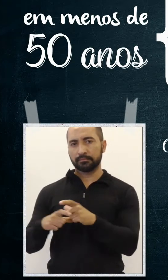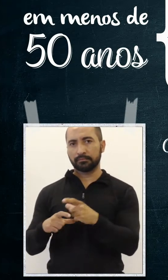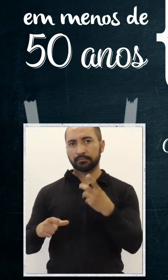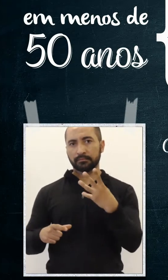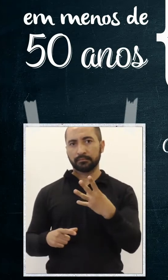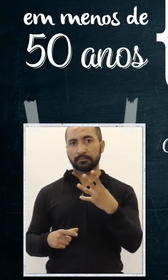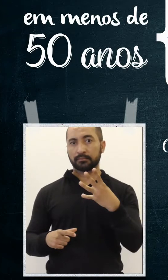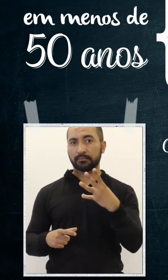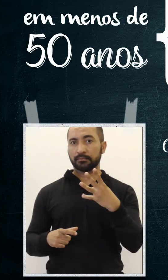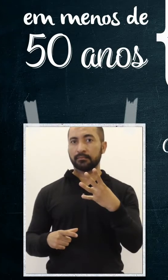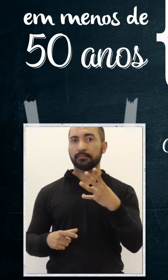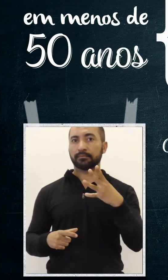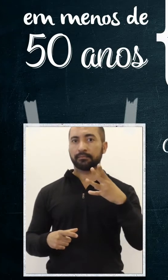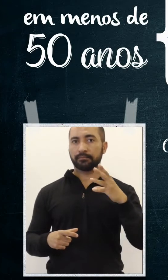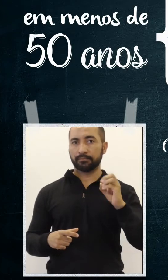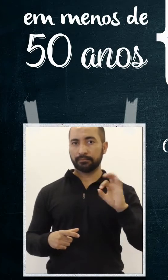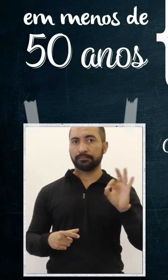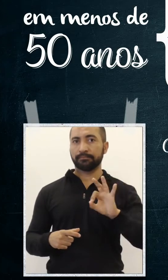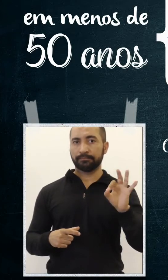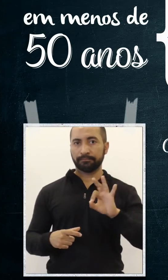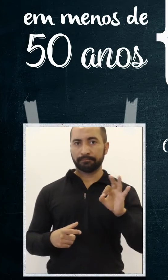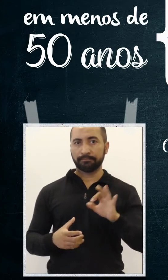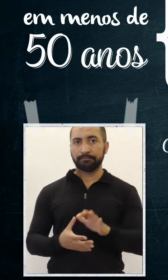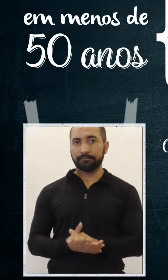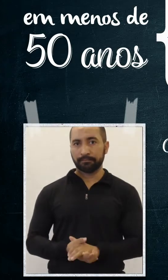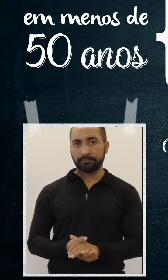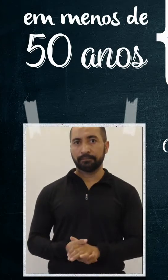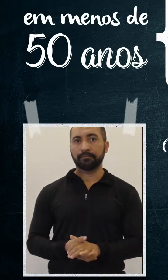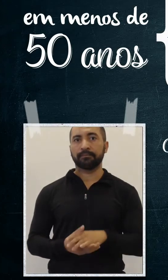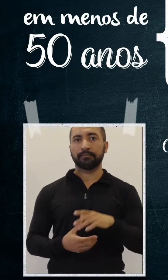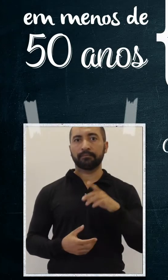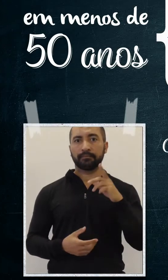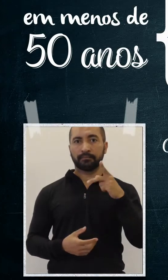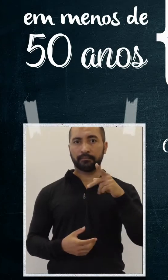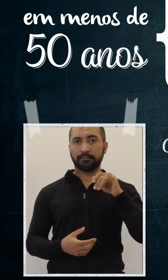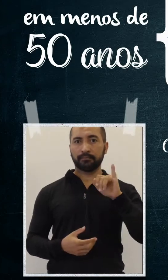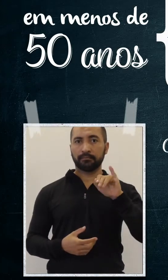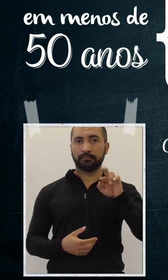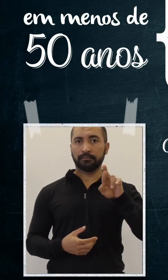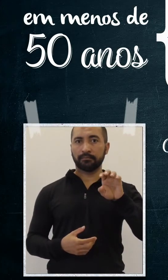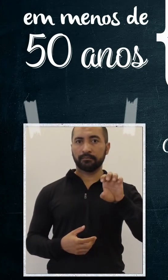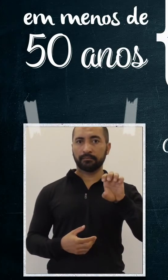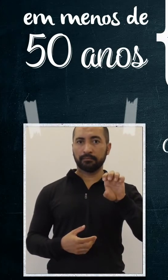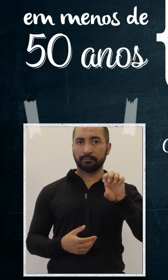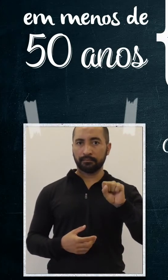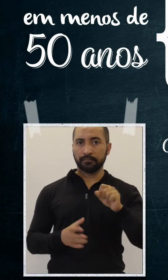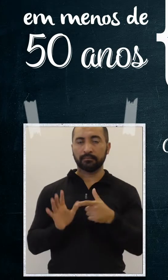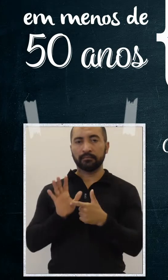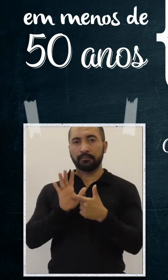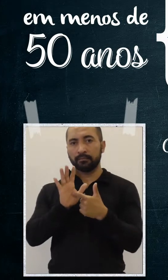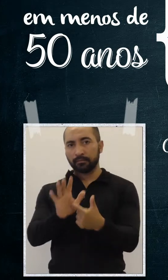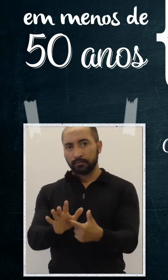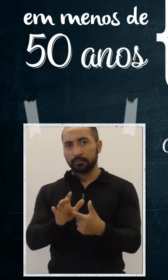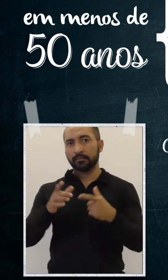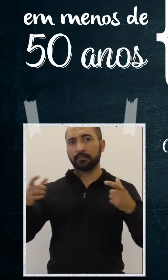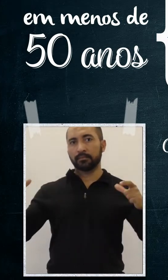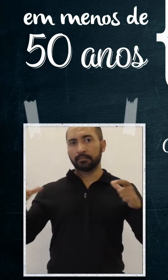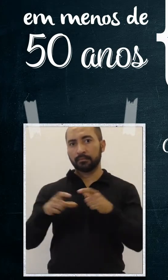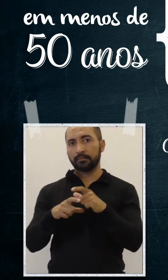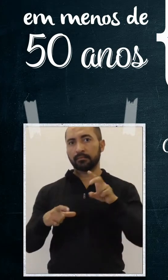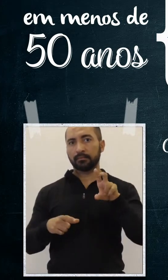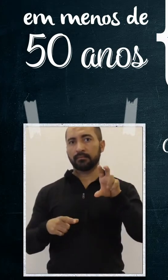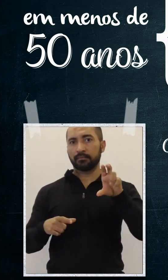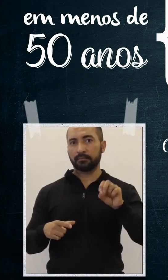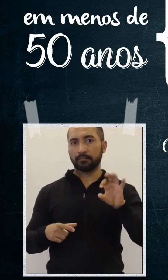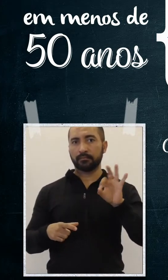aproximadamente 40% no Recife de Fora. Pires et al., no Prelo 2015, estimando um declínio ponderado de 50% em toda a área